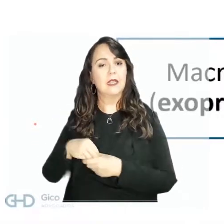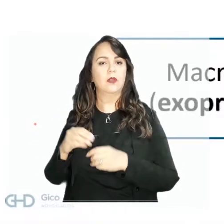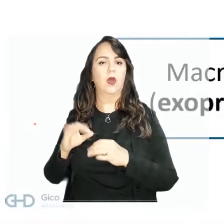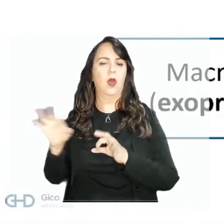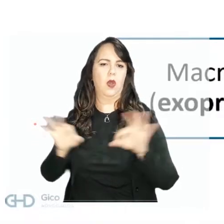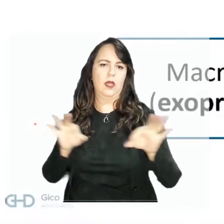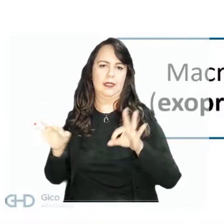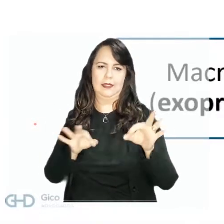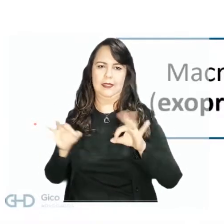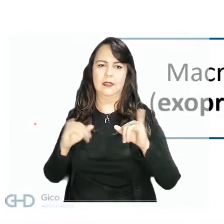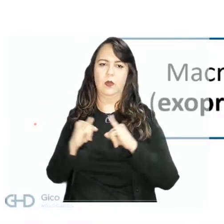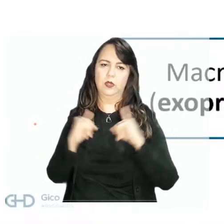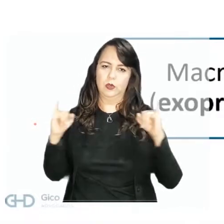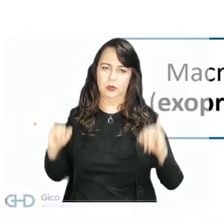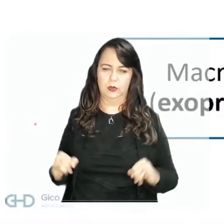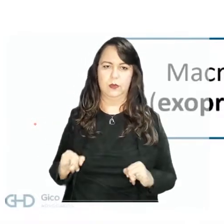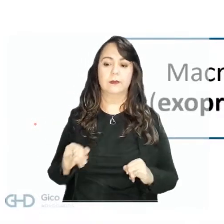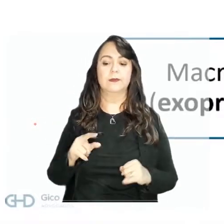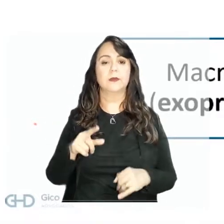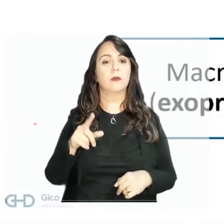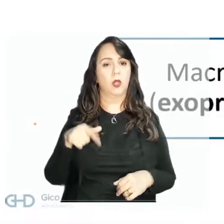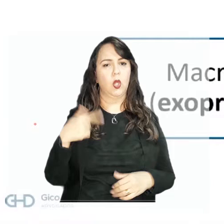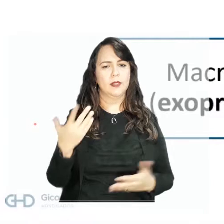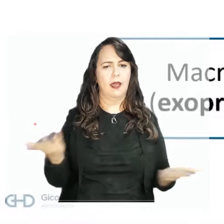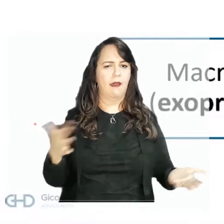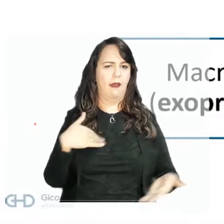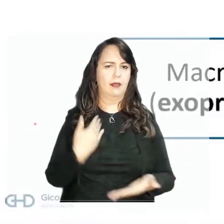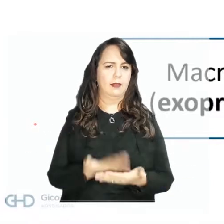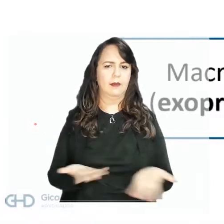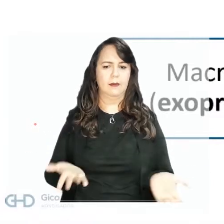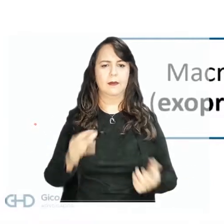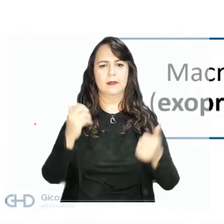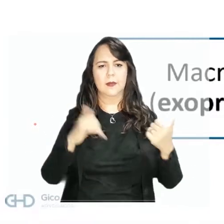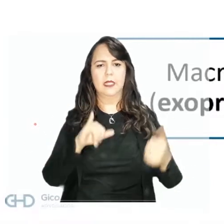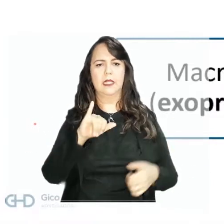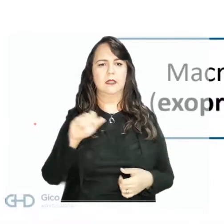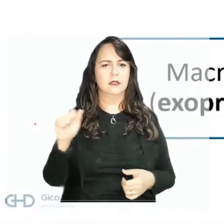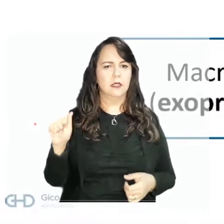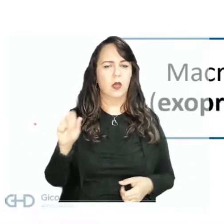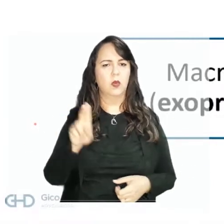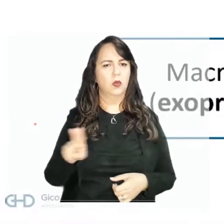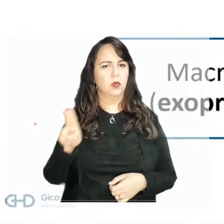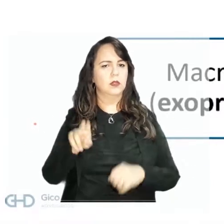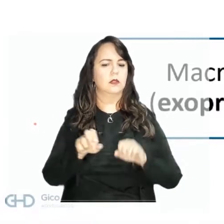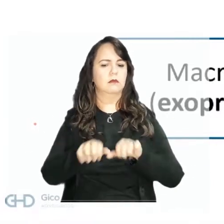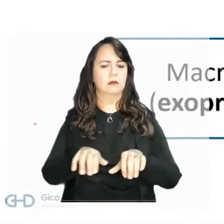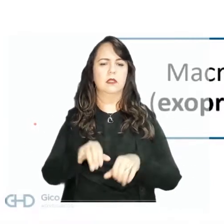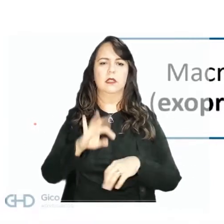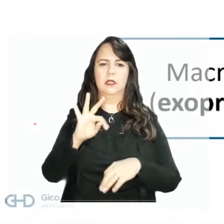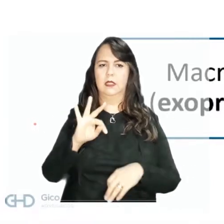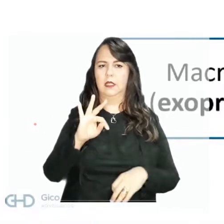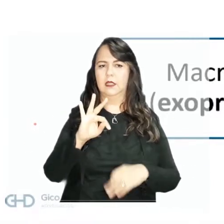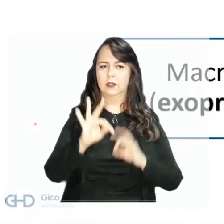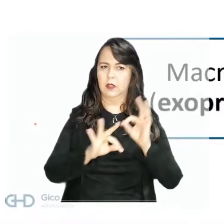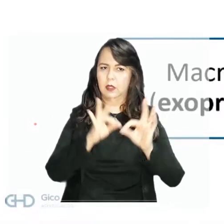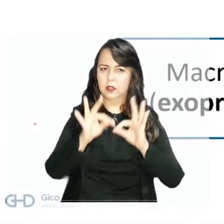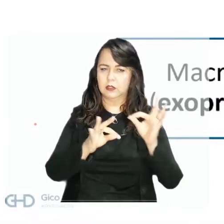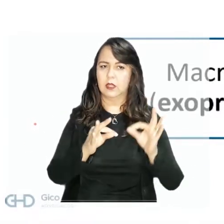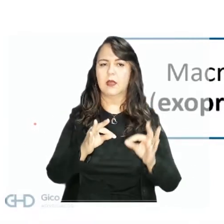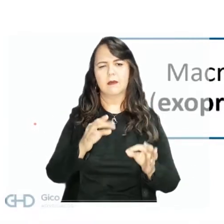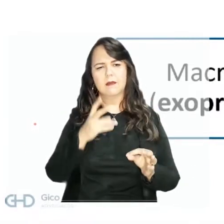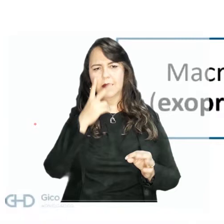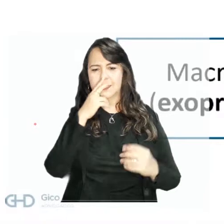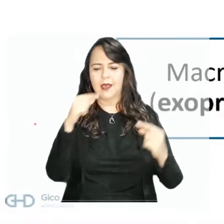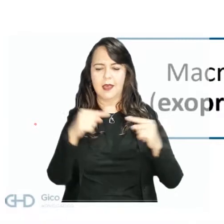de inteligência artificial, de uso de outras tecnologias, está muito ligada à parte de macrogestão, ou seja,